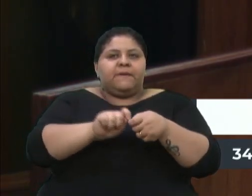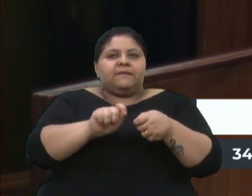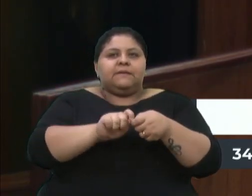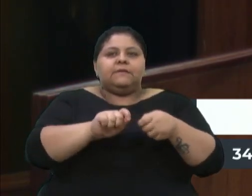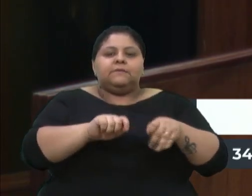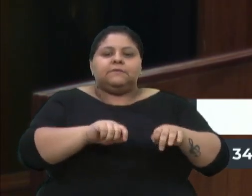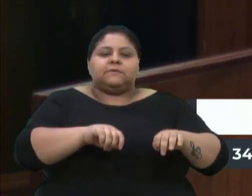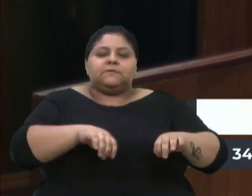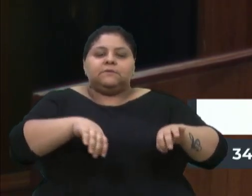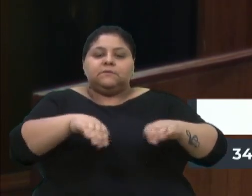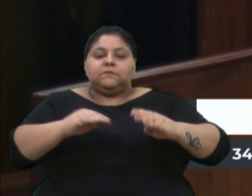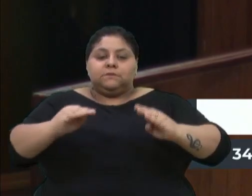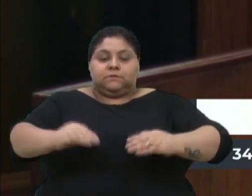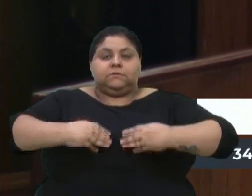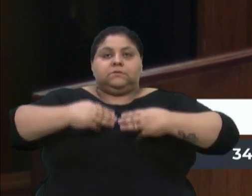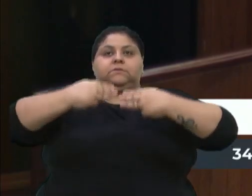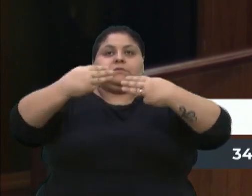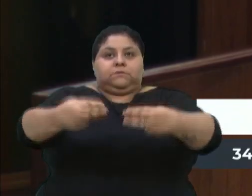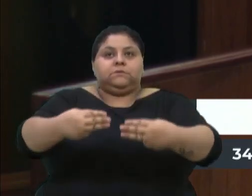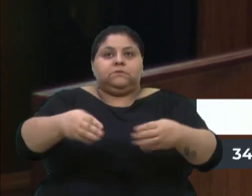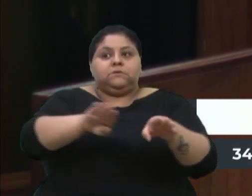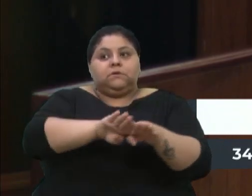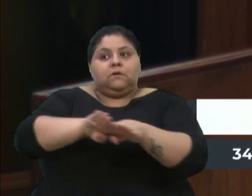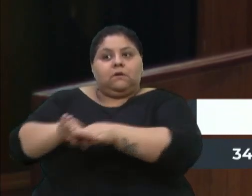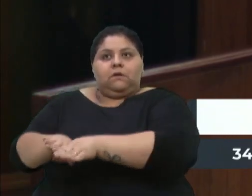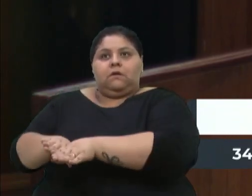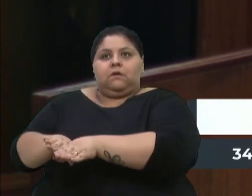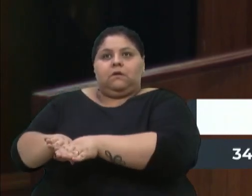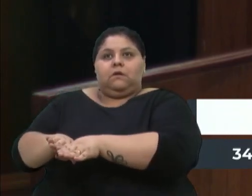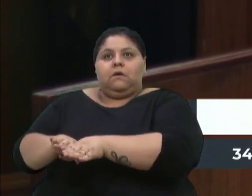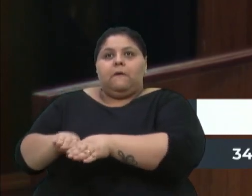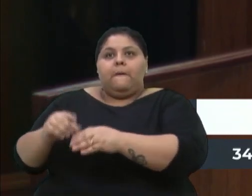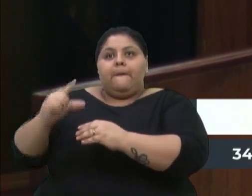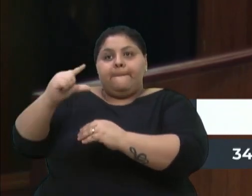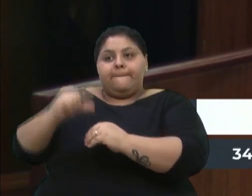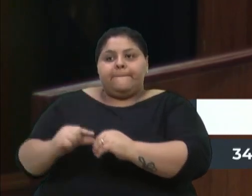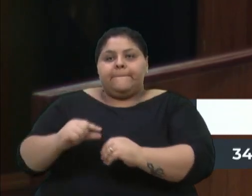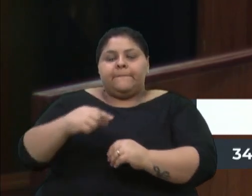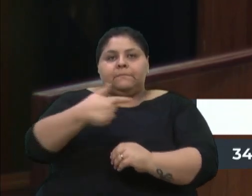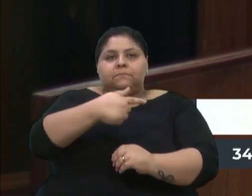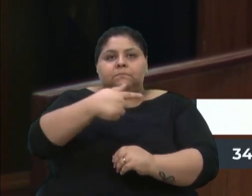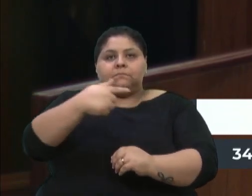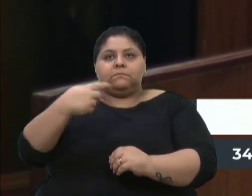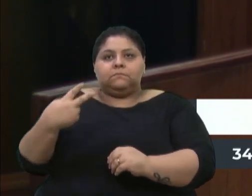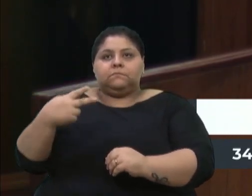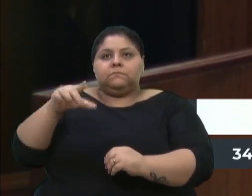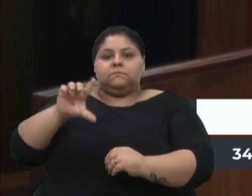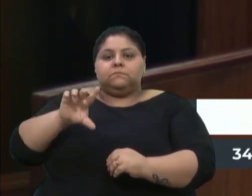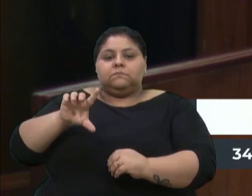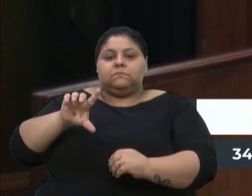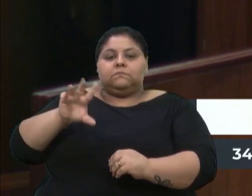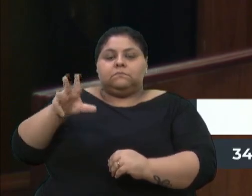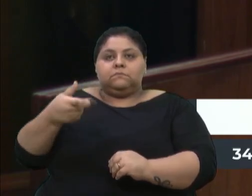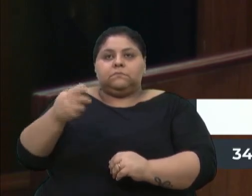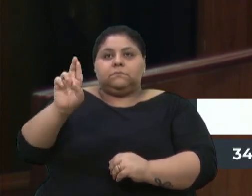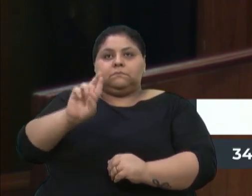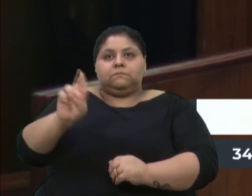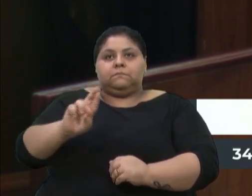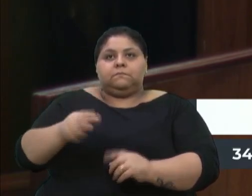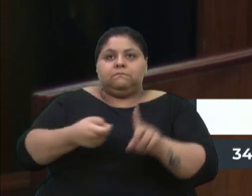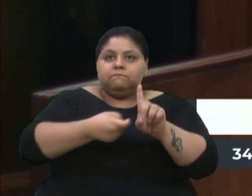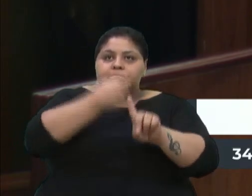adjuntos. R$ 72 mil a menos por mês. E eu não me arrependo.